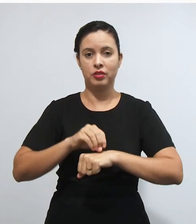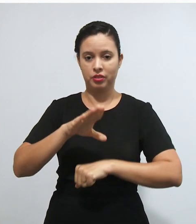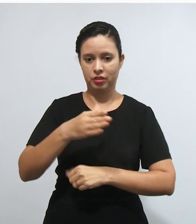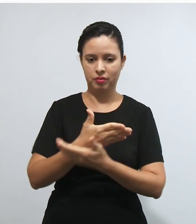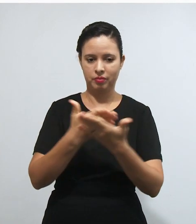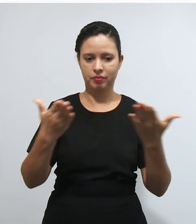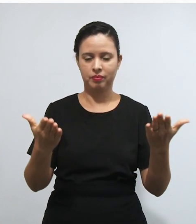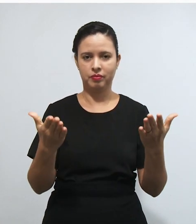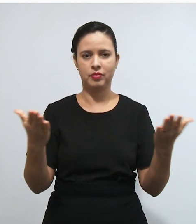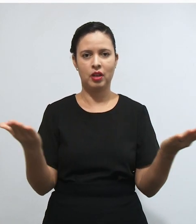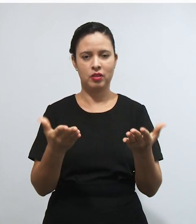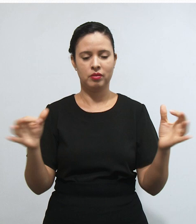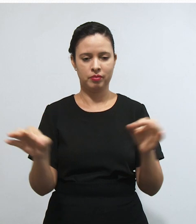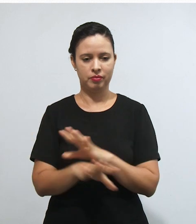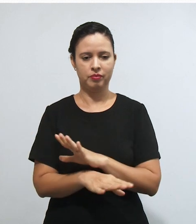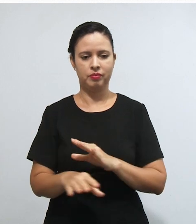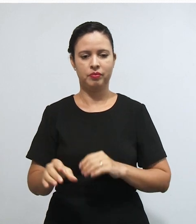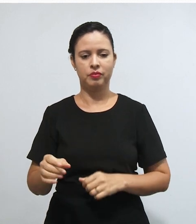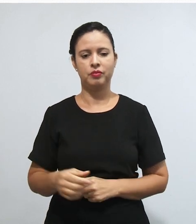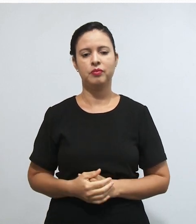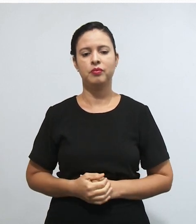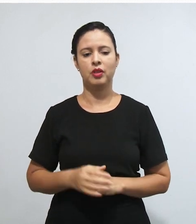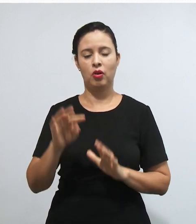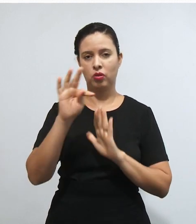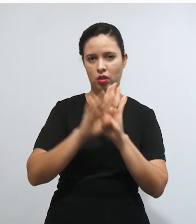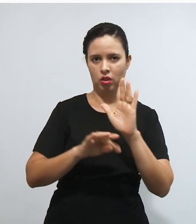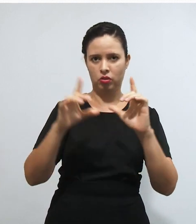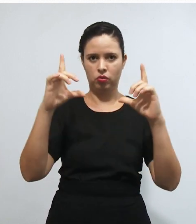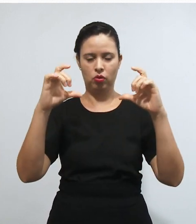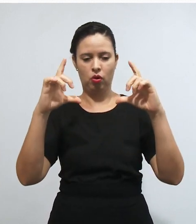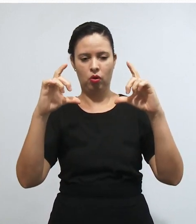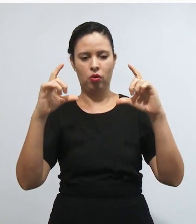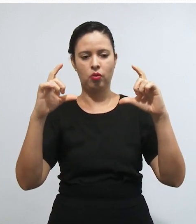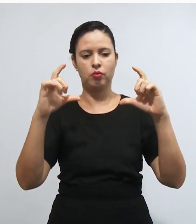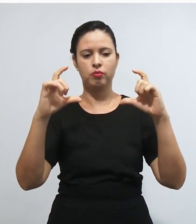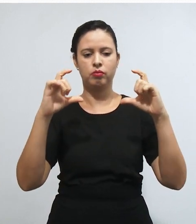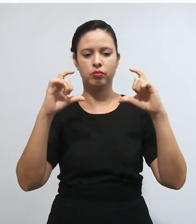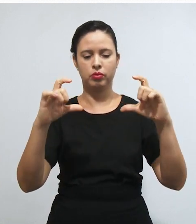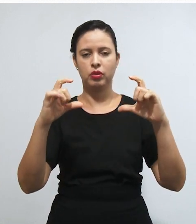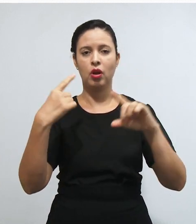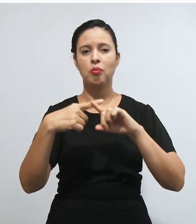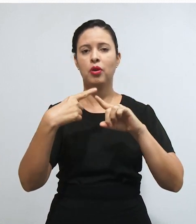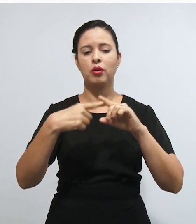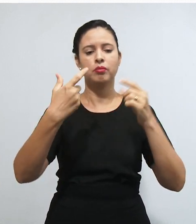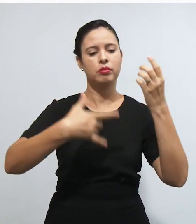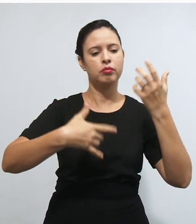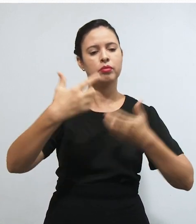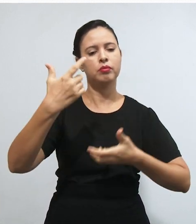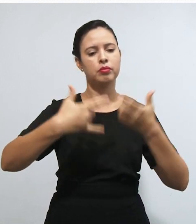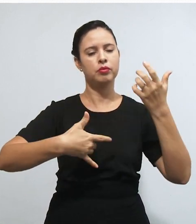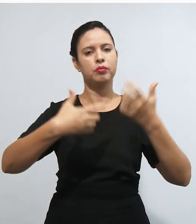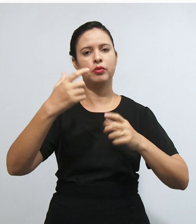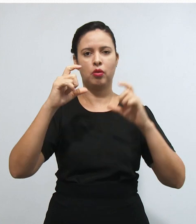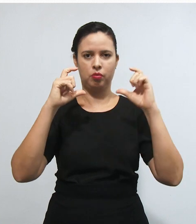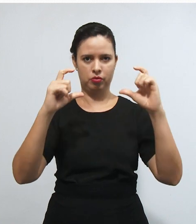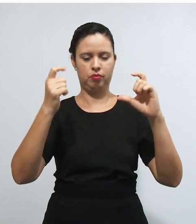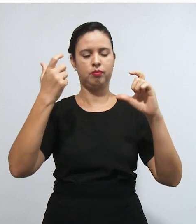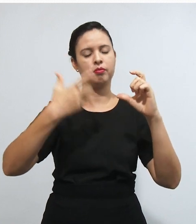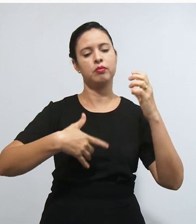vocês, para a gente finalizar a nossa aula. Entrou o primeiro tópico, eu não preciso mostrar o segundo, porque eu não estou falando dele, né? Estou falando só do